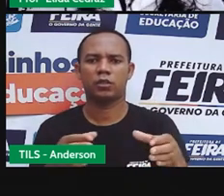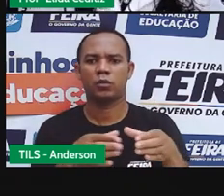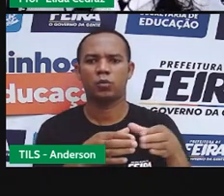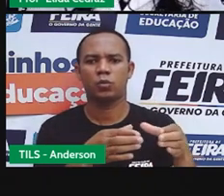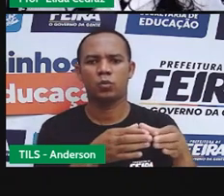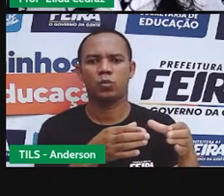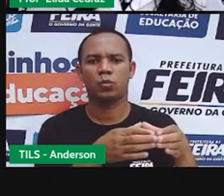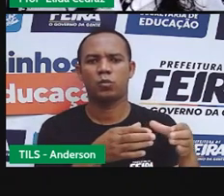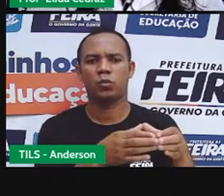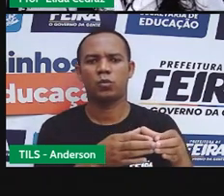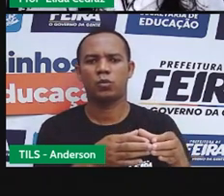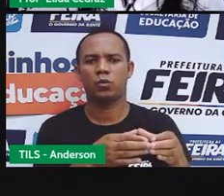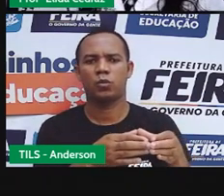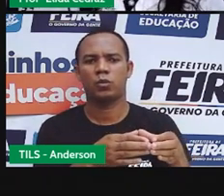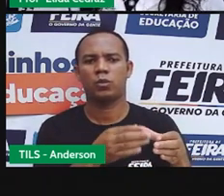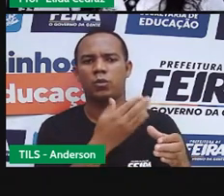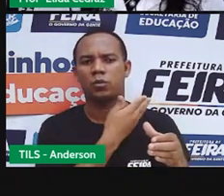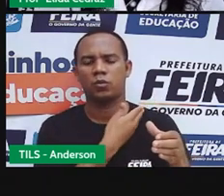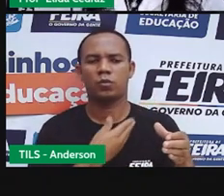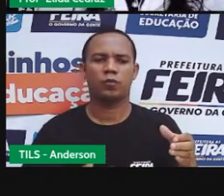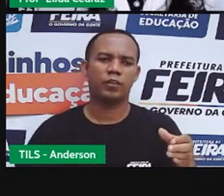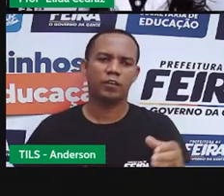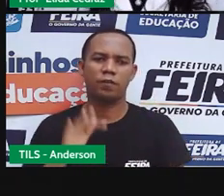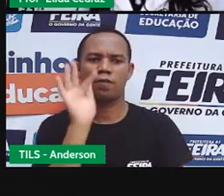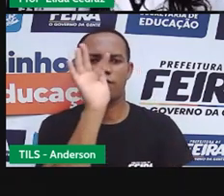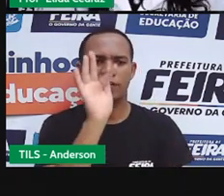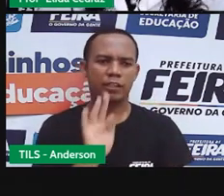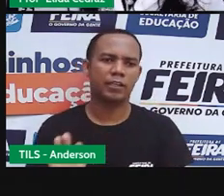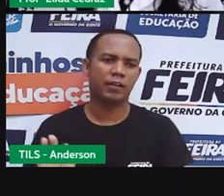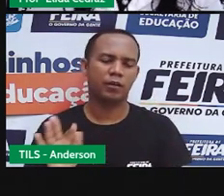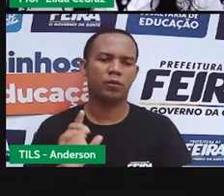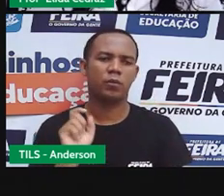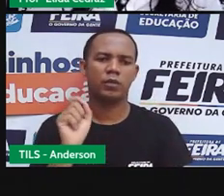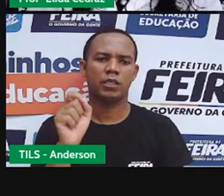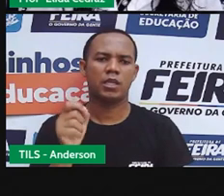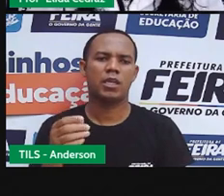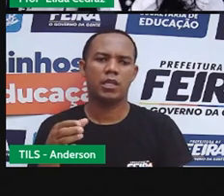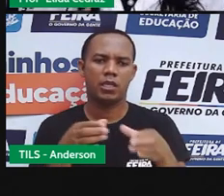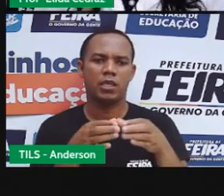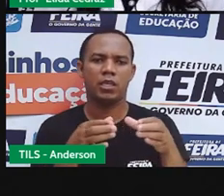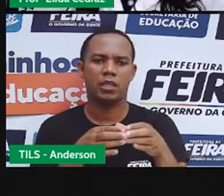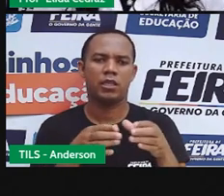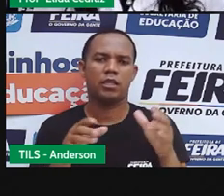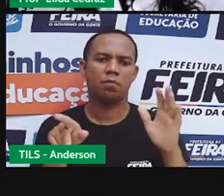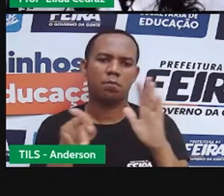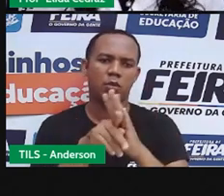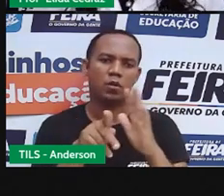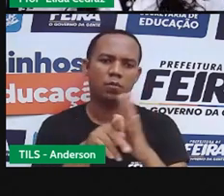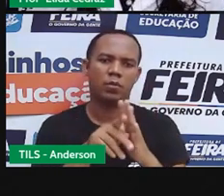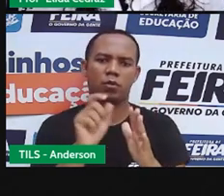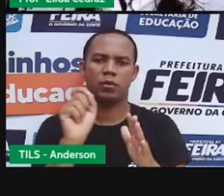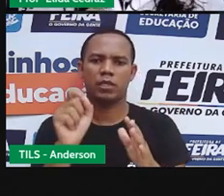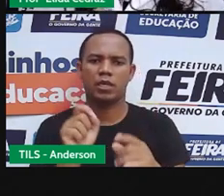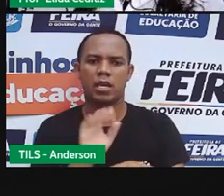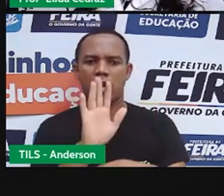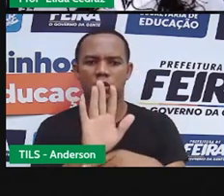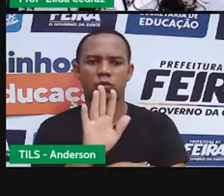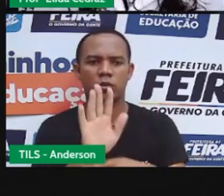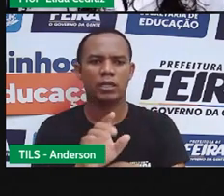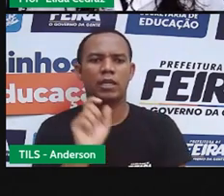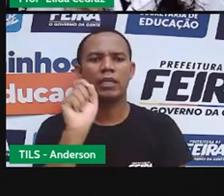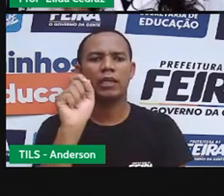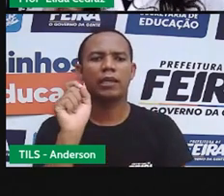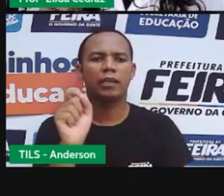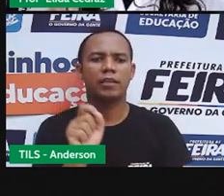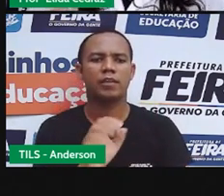indigenista do governo federal. A FUNAI, Fundação Nacional do Índio, possui uma missão: